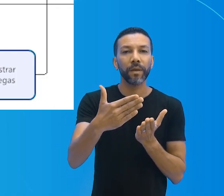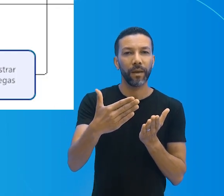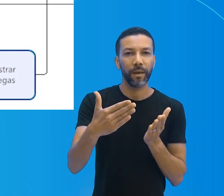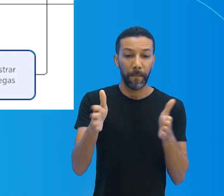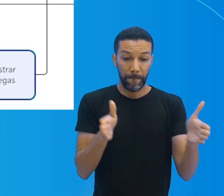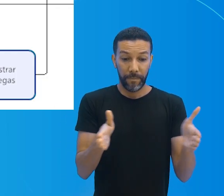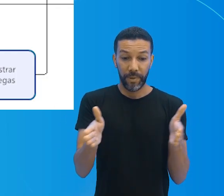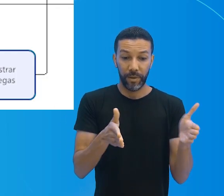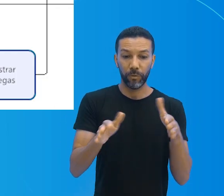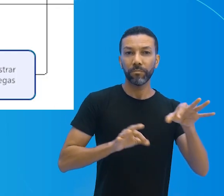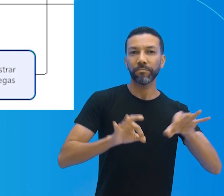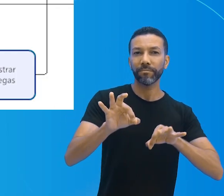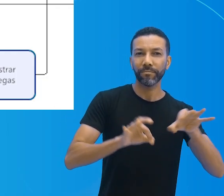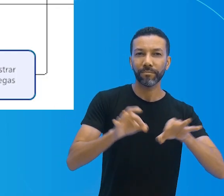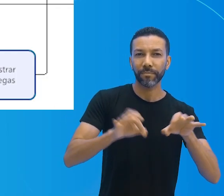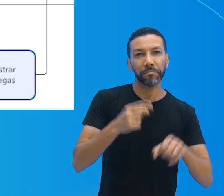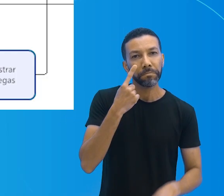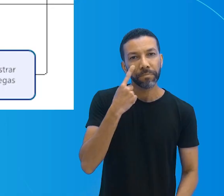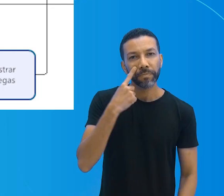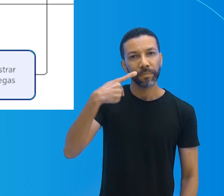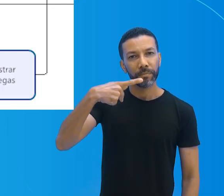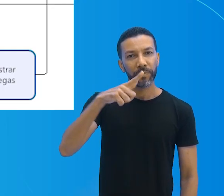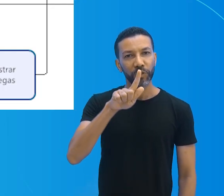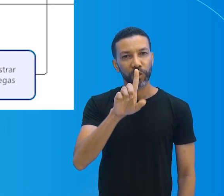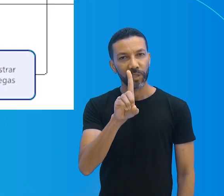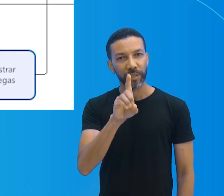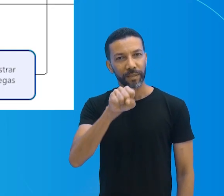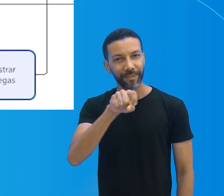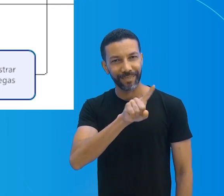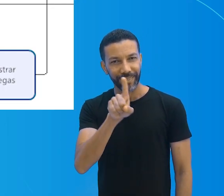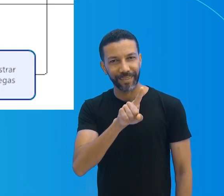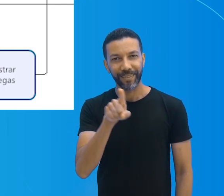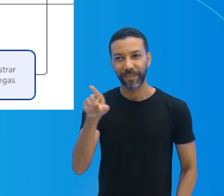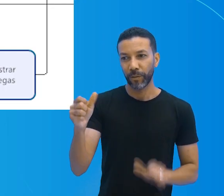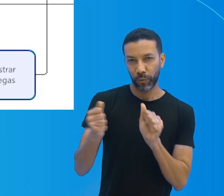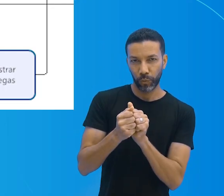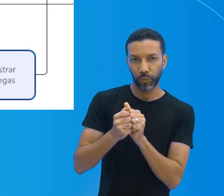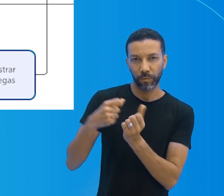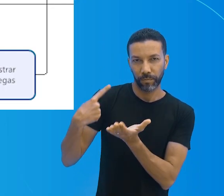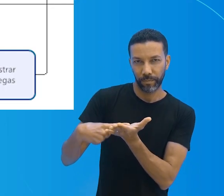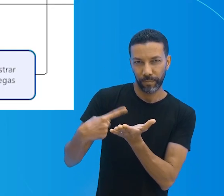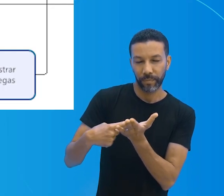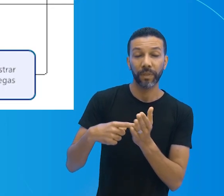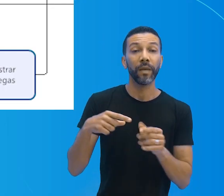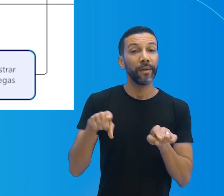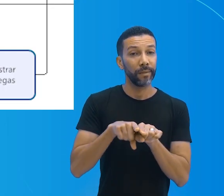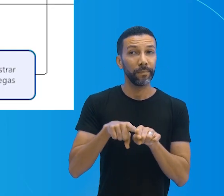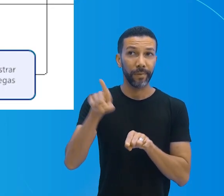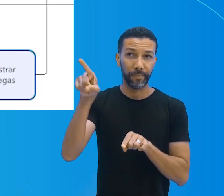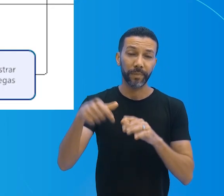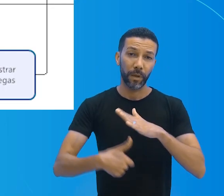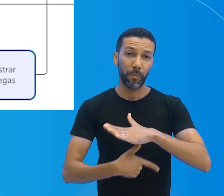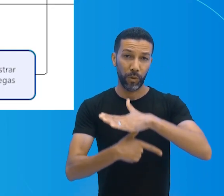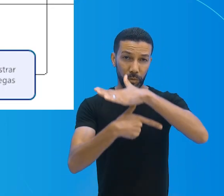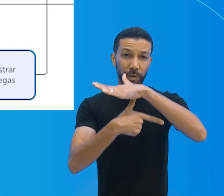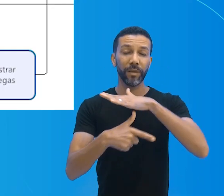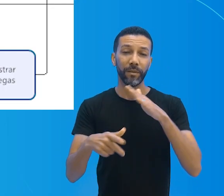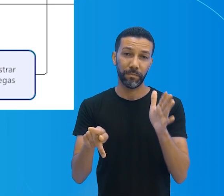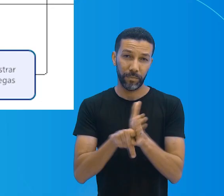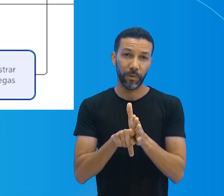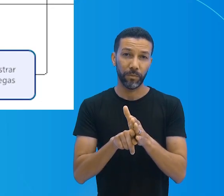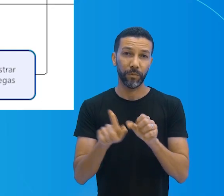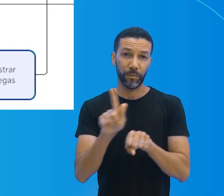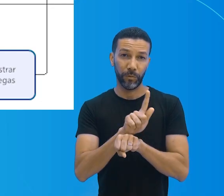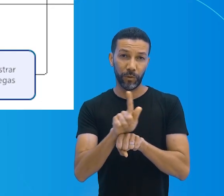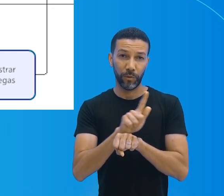começar o período de planejamento, né, que vai ser estabelecido, obviamente, pela PROGEP e pela coordenação